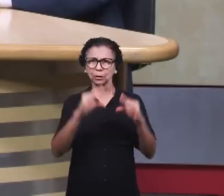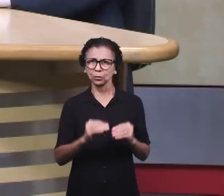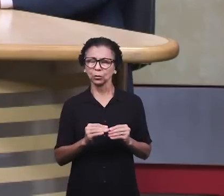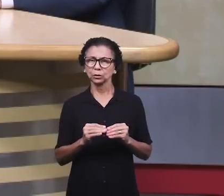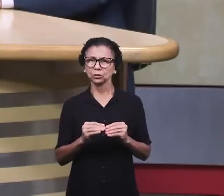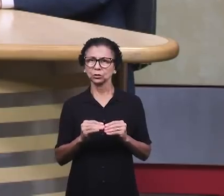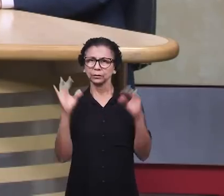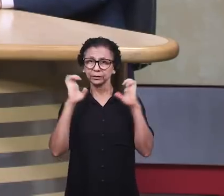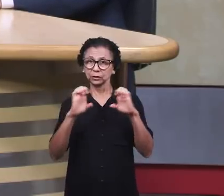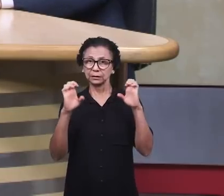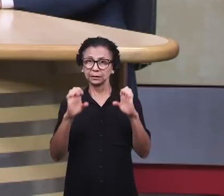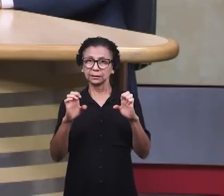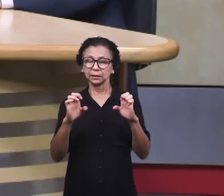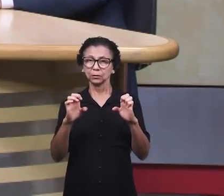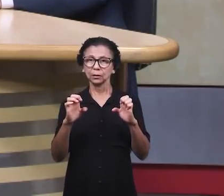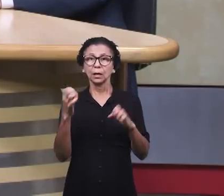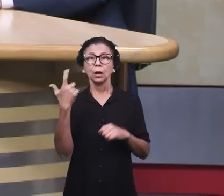dia. Todo dia.